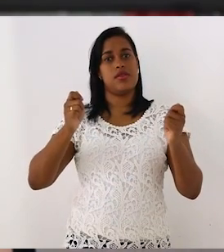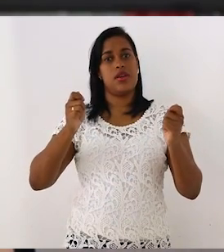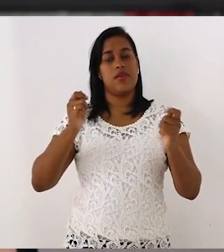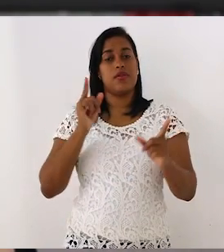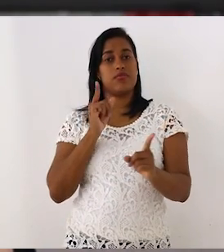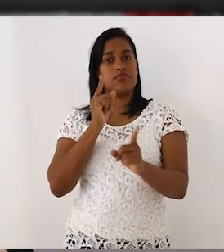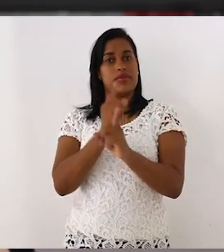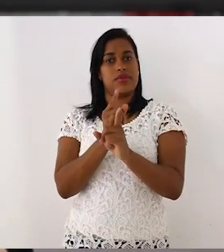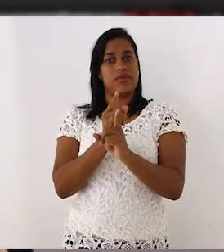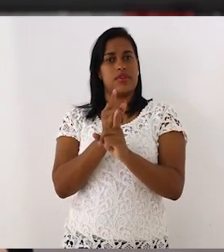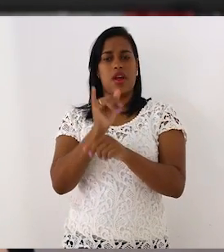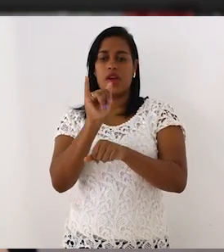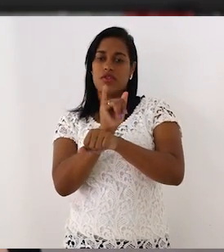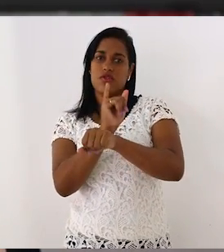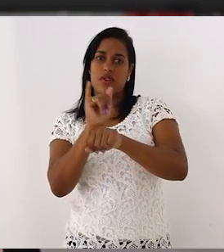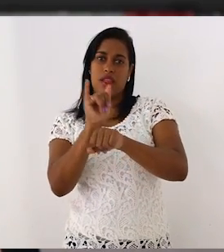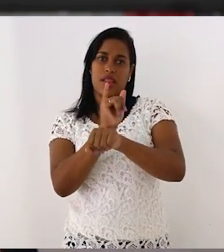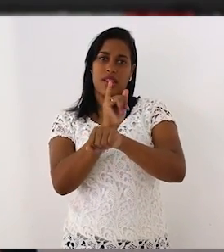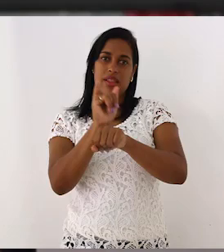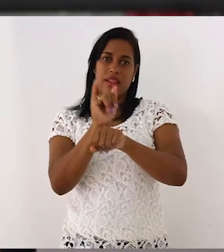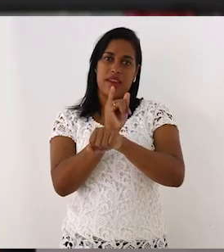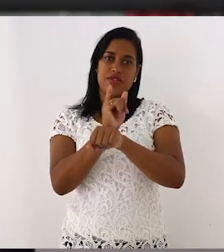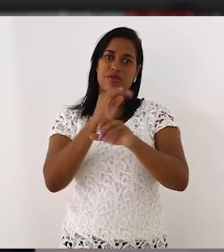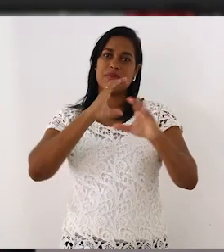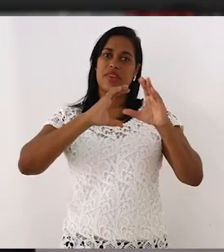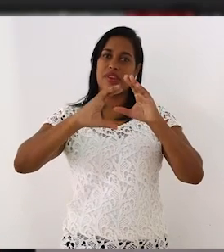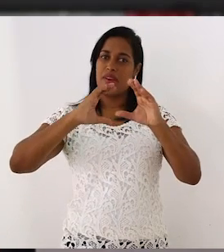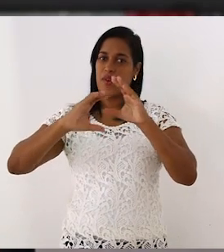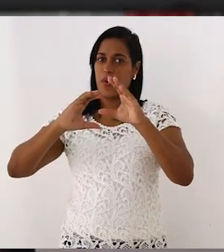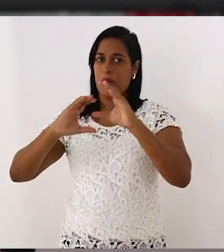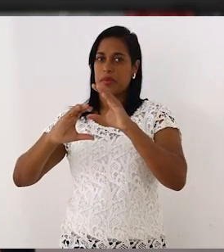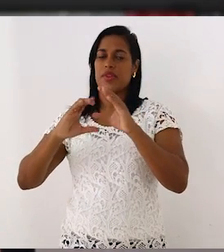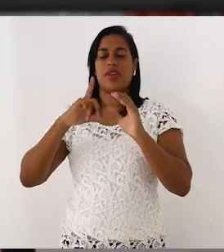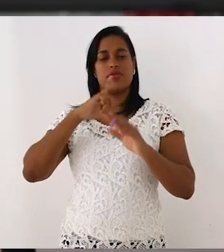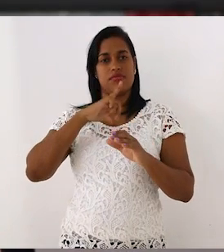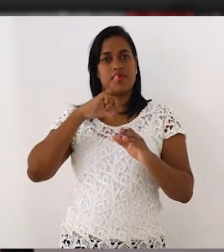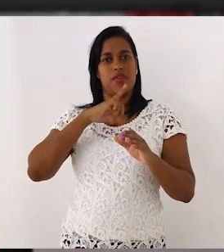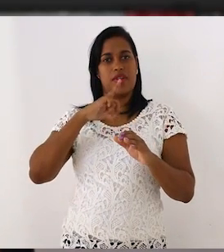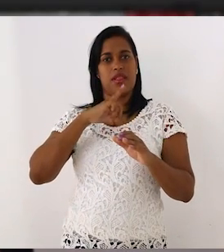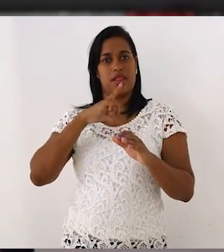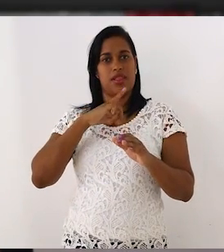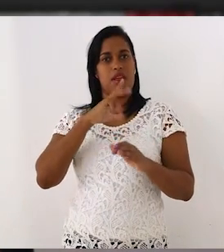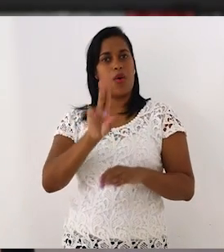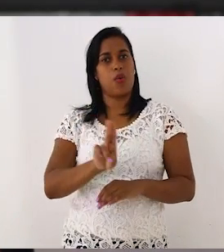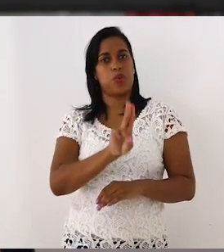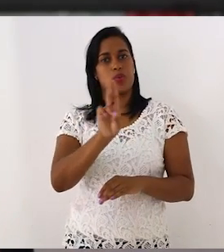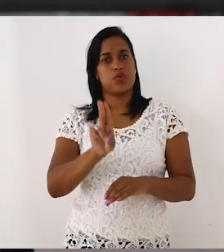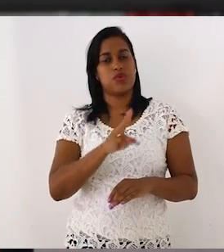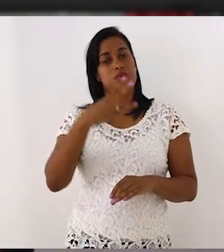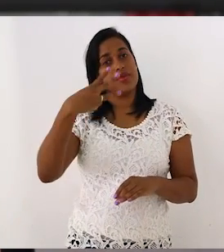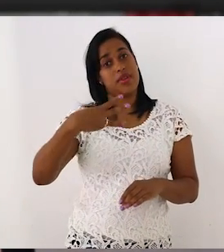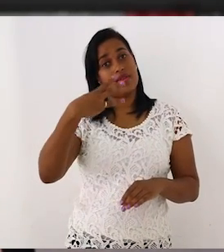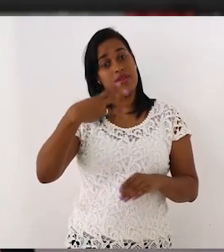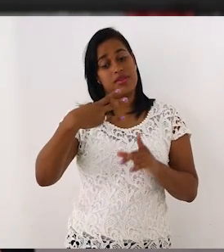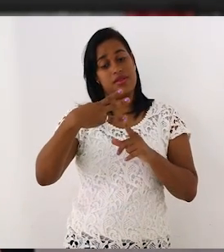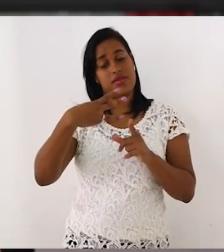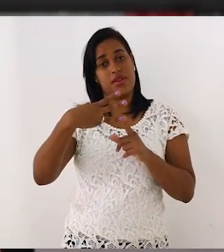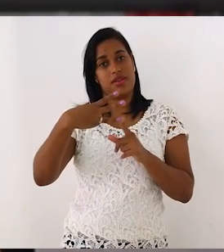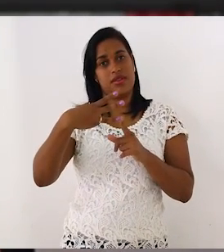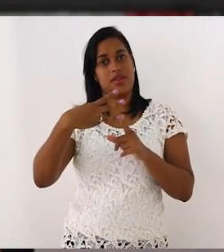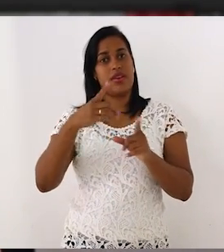identificamos as estratégias para que a comunicação ela possa ser aplicada. E a terceira competência